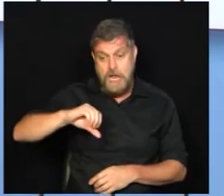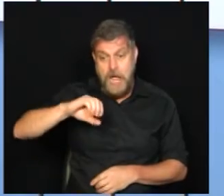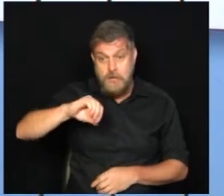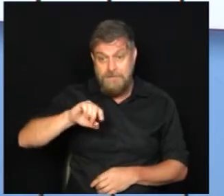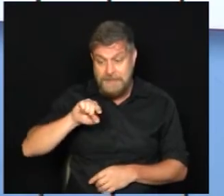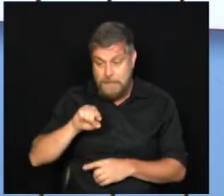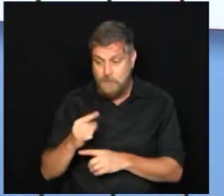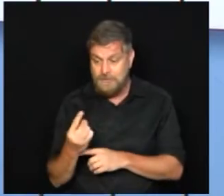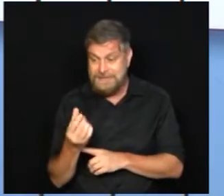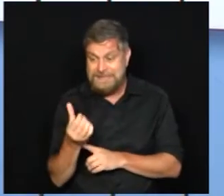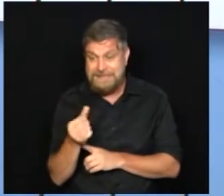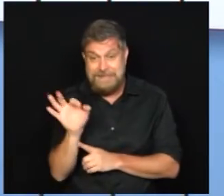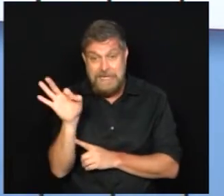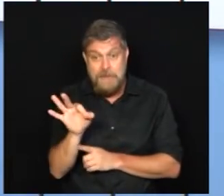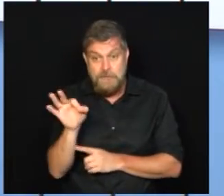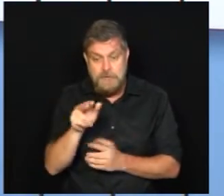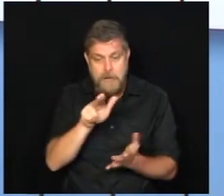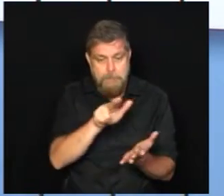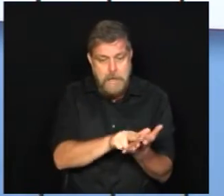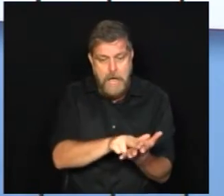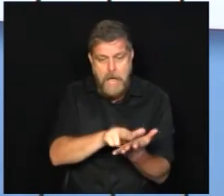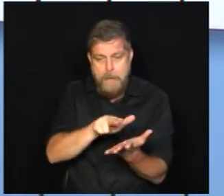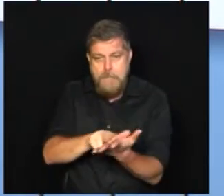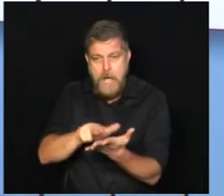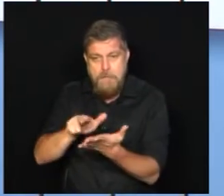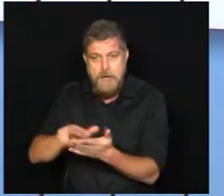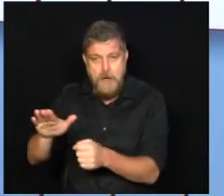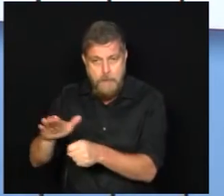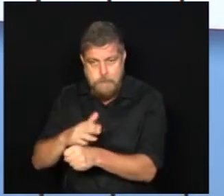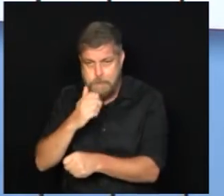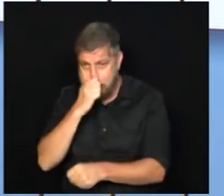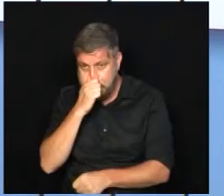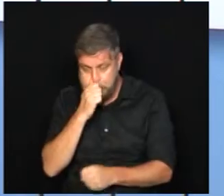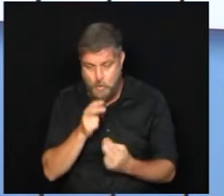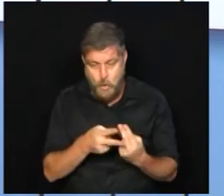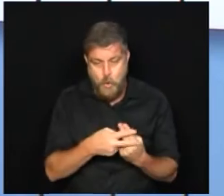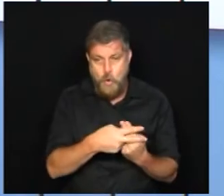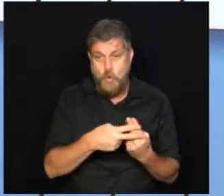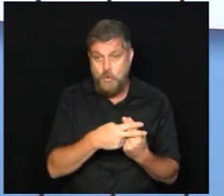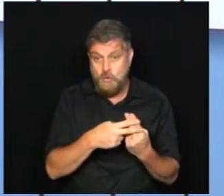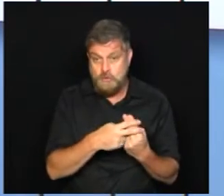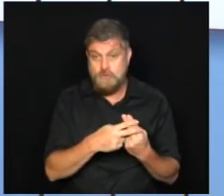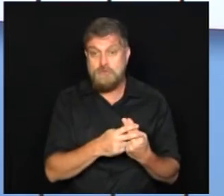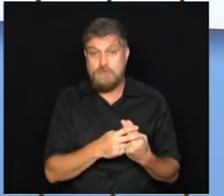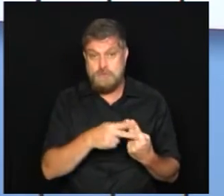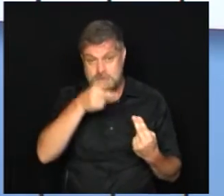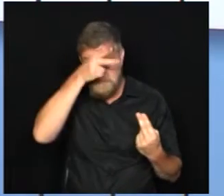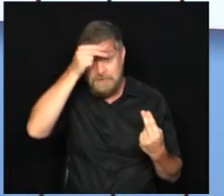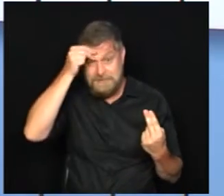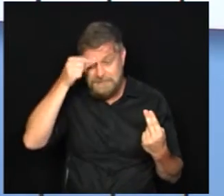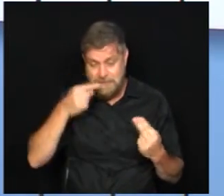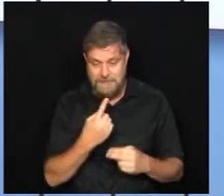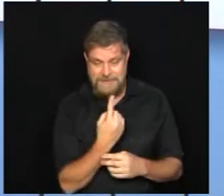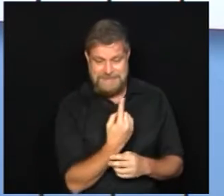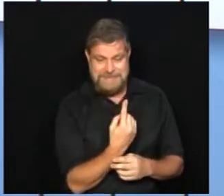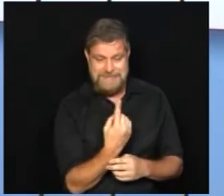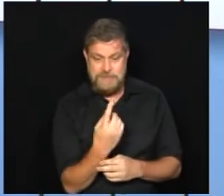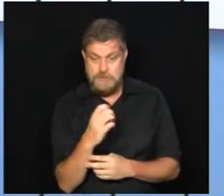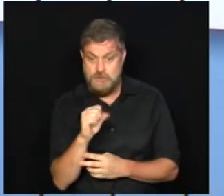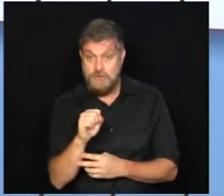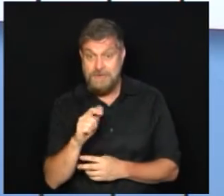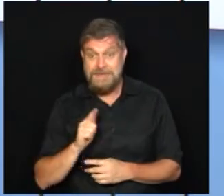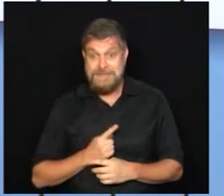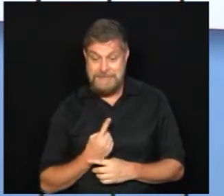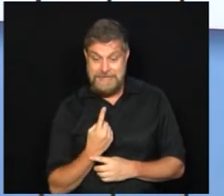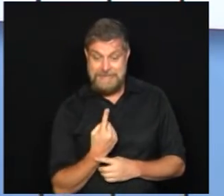90.16 por cento de ocupação no SUS Municipal 118 litros nós temos aí